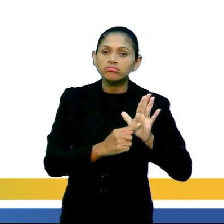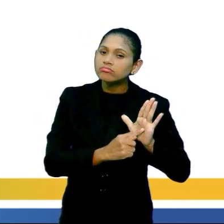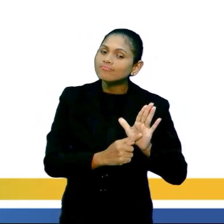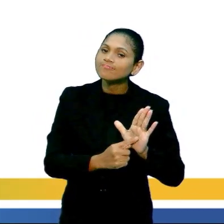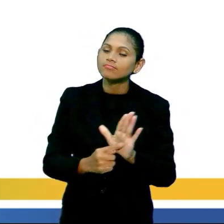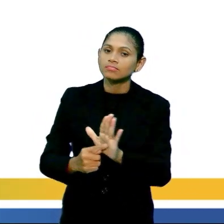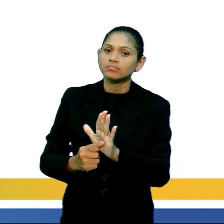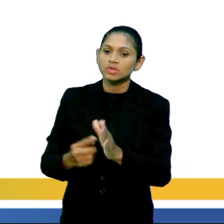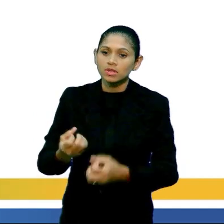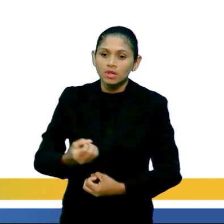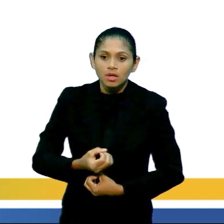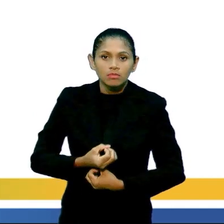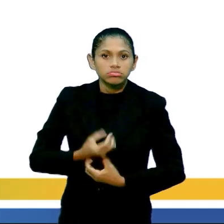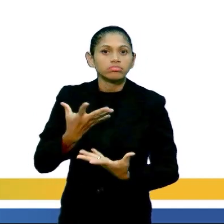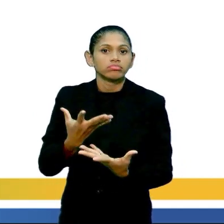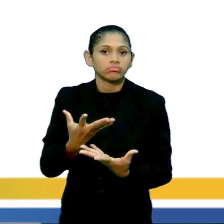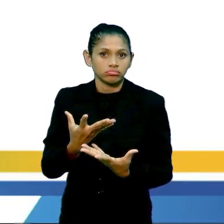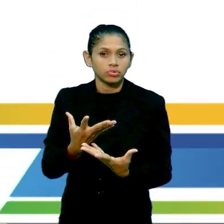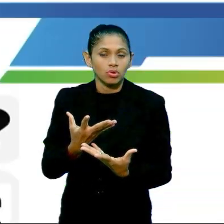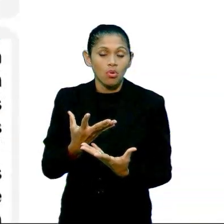expressiva ou emotiva.